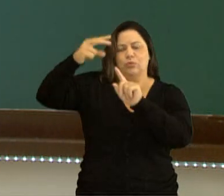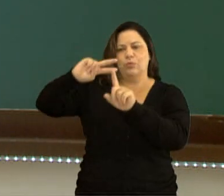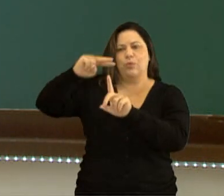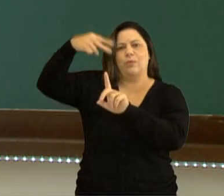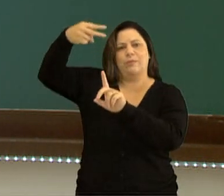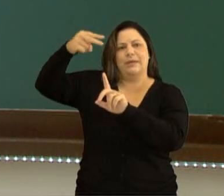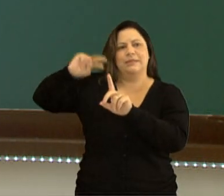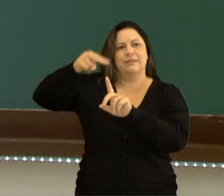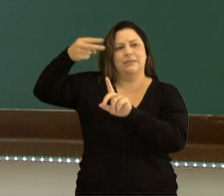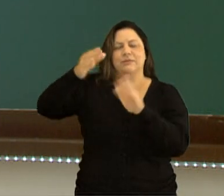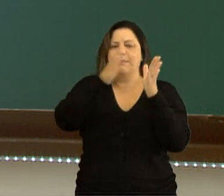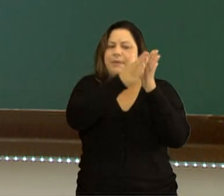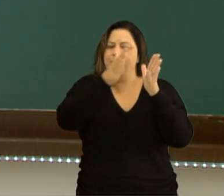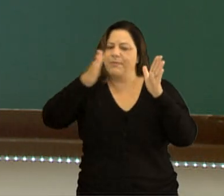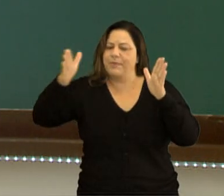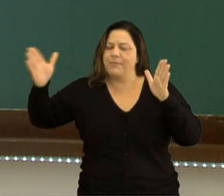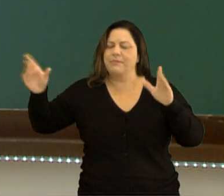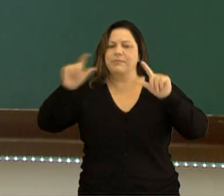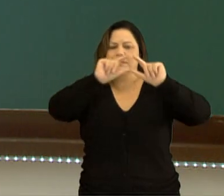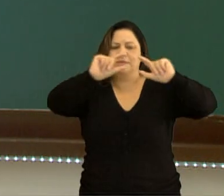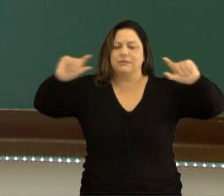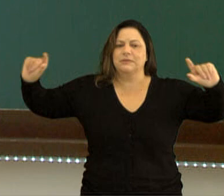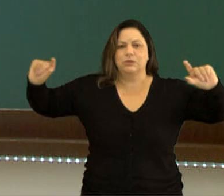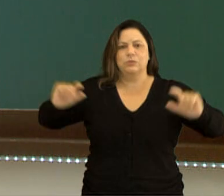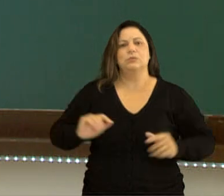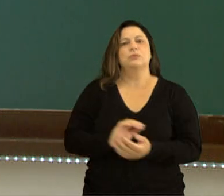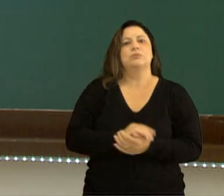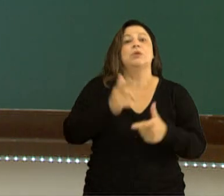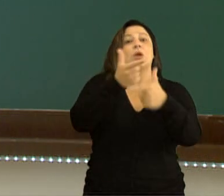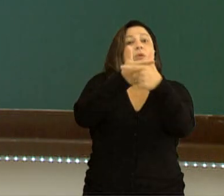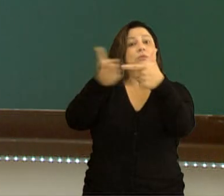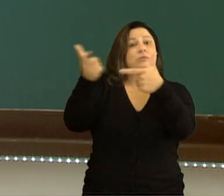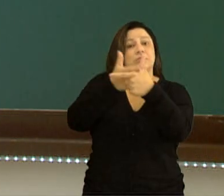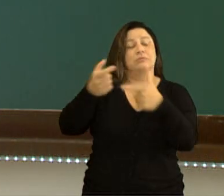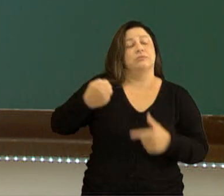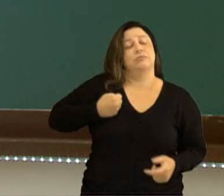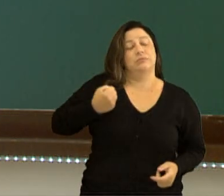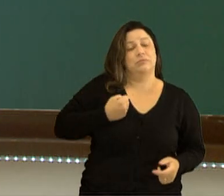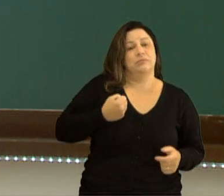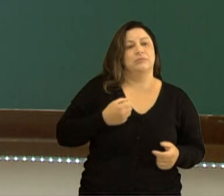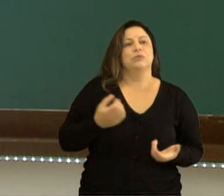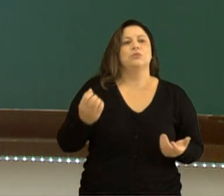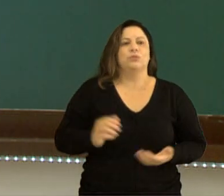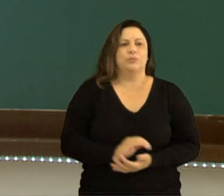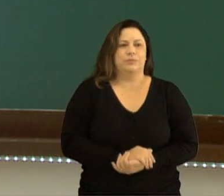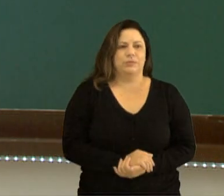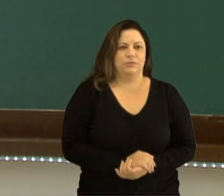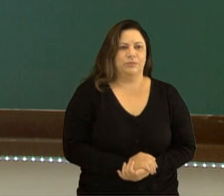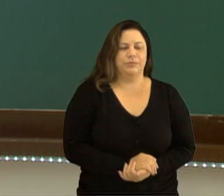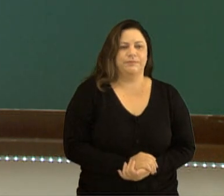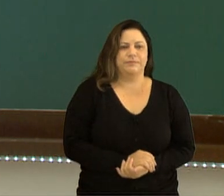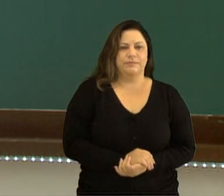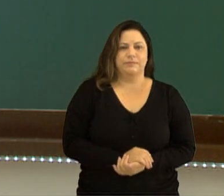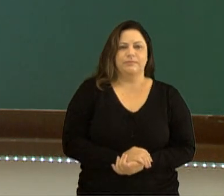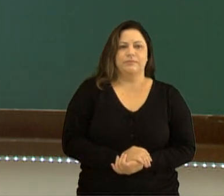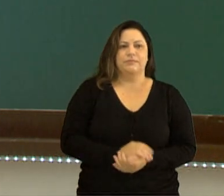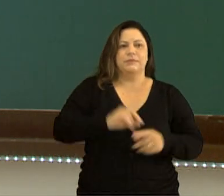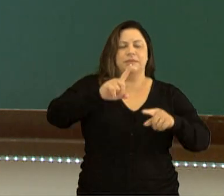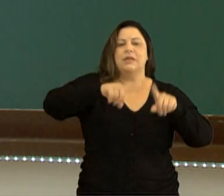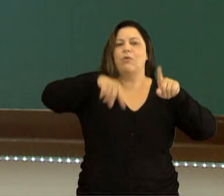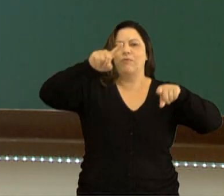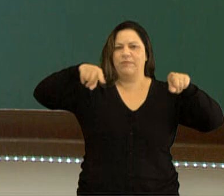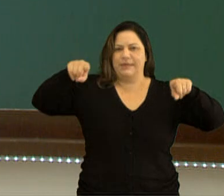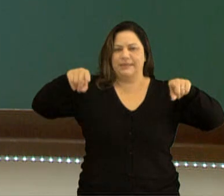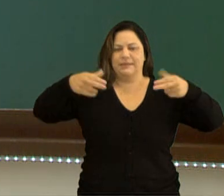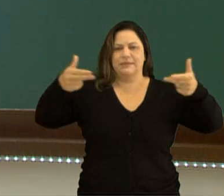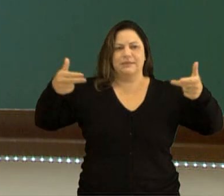o valor da média ao quadrado, e assim sucessivamente, dividido pelo número de questões. Essa é a maneira da gente calcular a variância. E